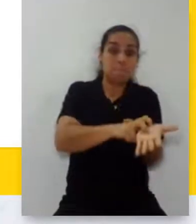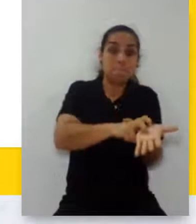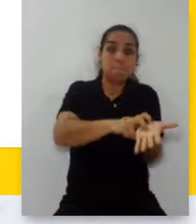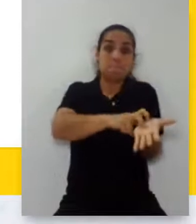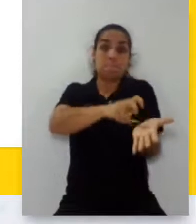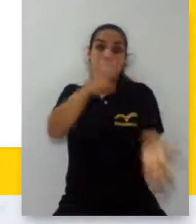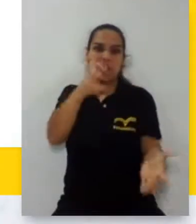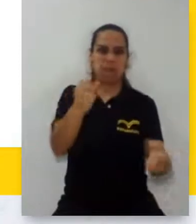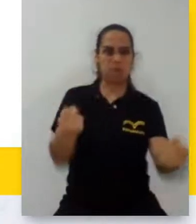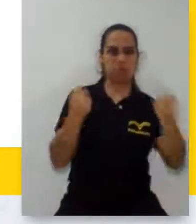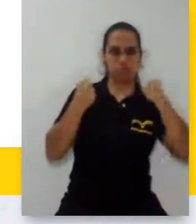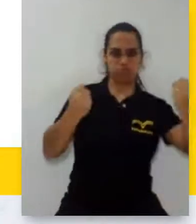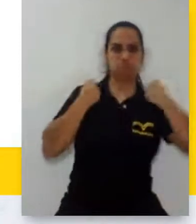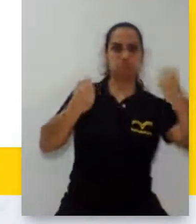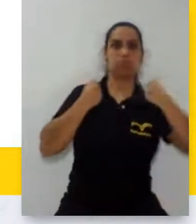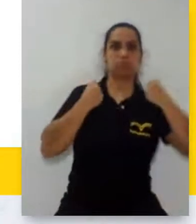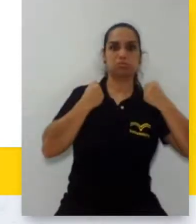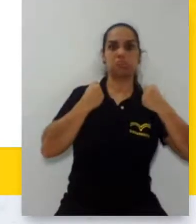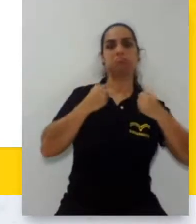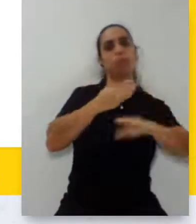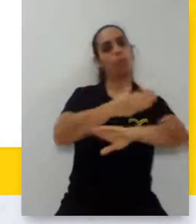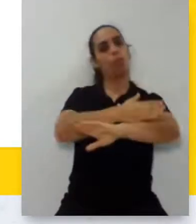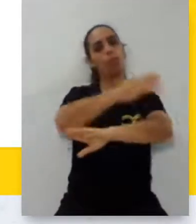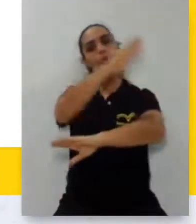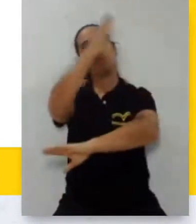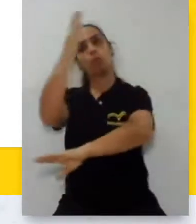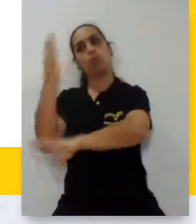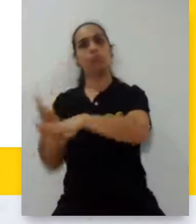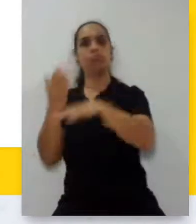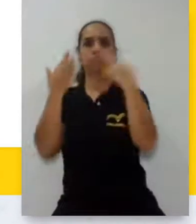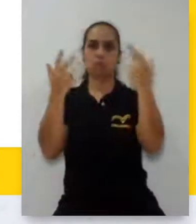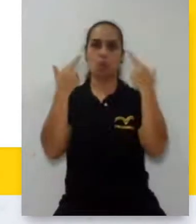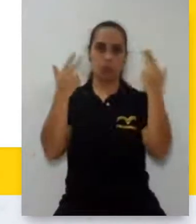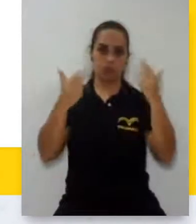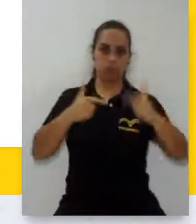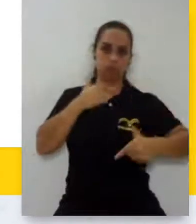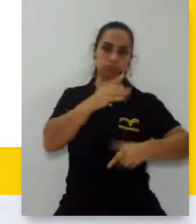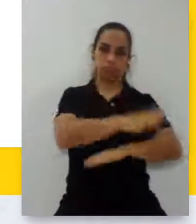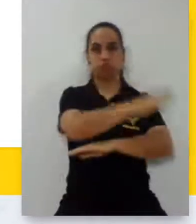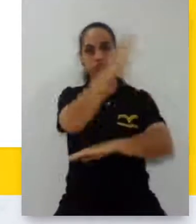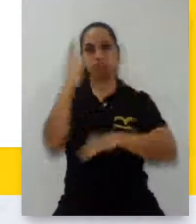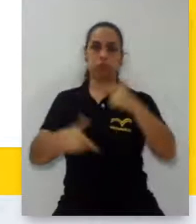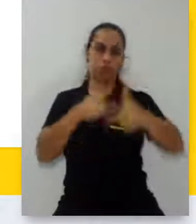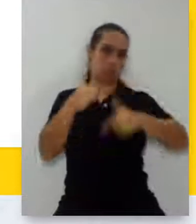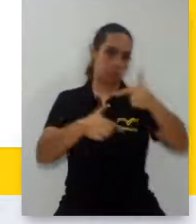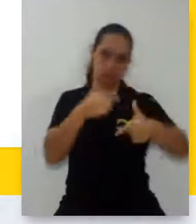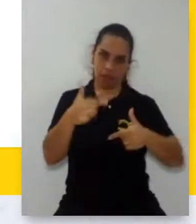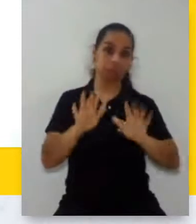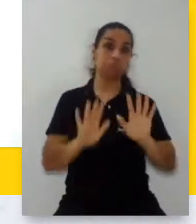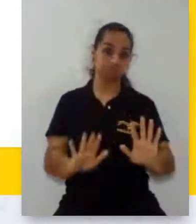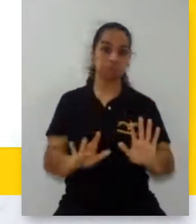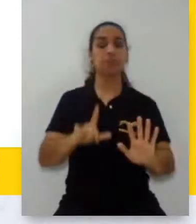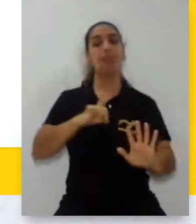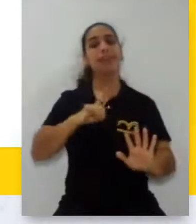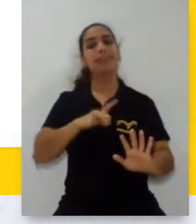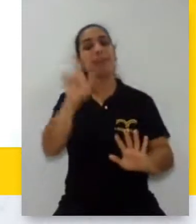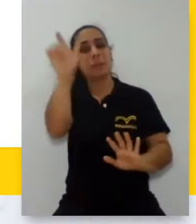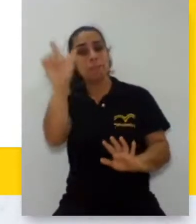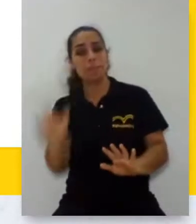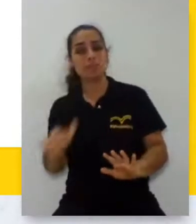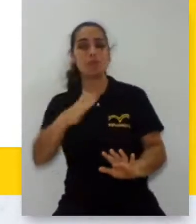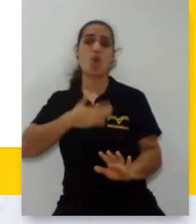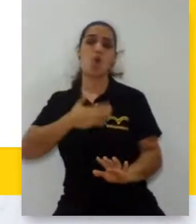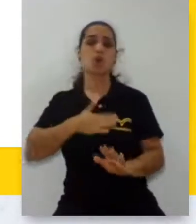Então, o horário seria o horário que é melhor para você. A minha recomendação do horário é o seguinte: tenha cuidado com o sol, tenha cuidado